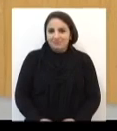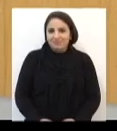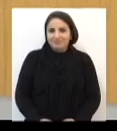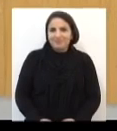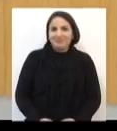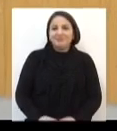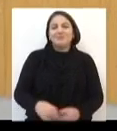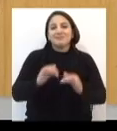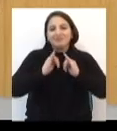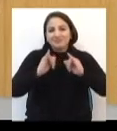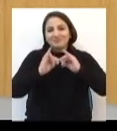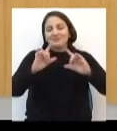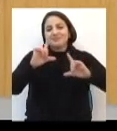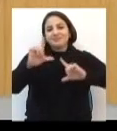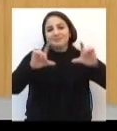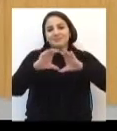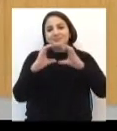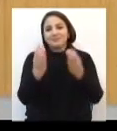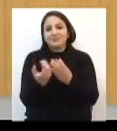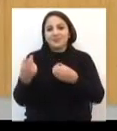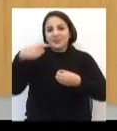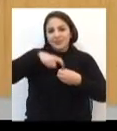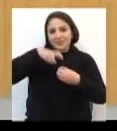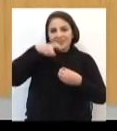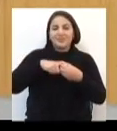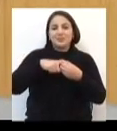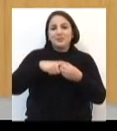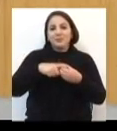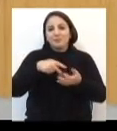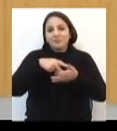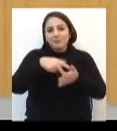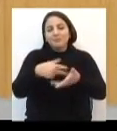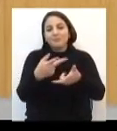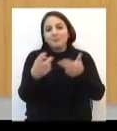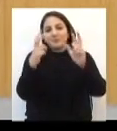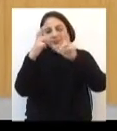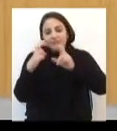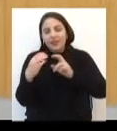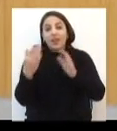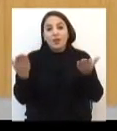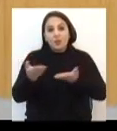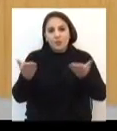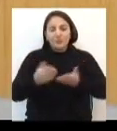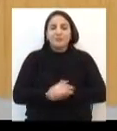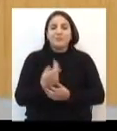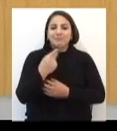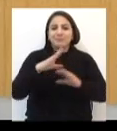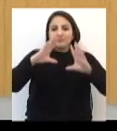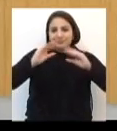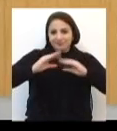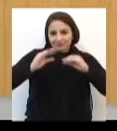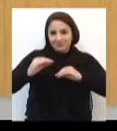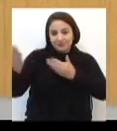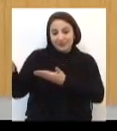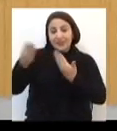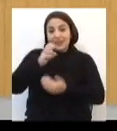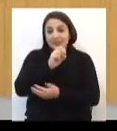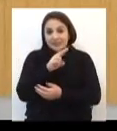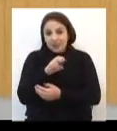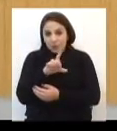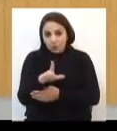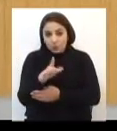O Jornal da Câmara retorna para apresentar um pouco do que vai ao ar ainda hoje. Nesta noite, eu recebo Saul